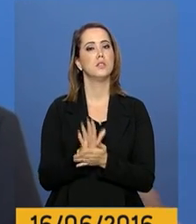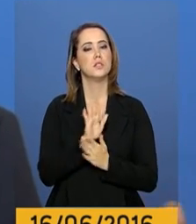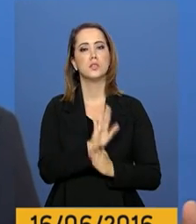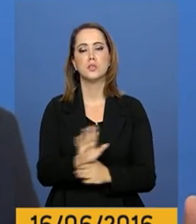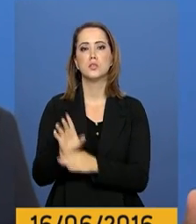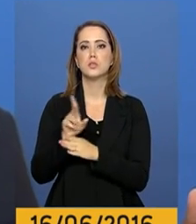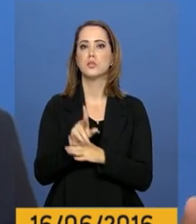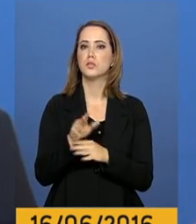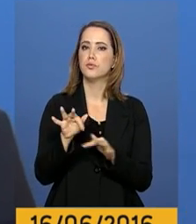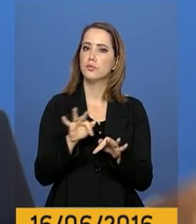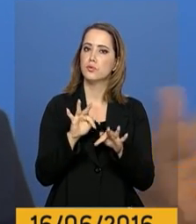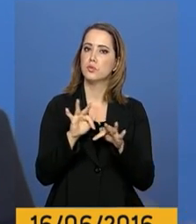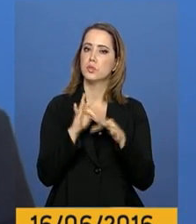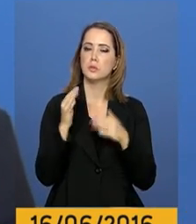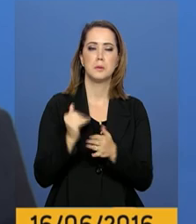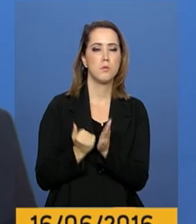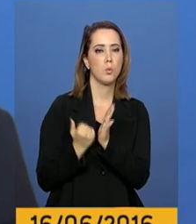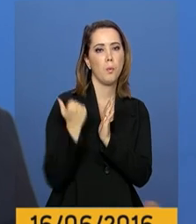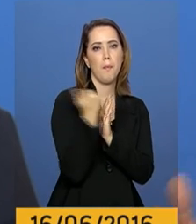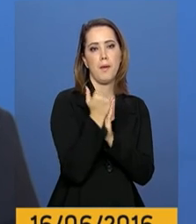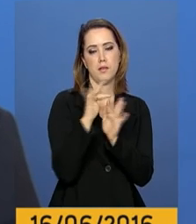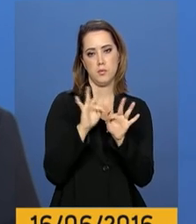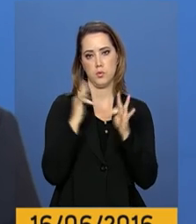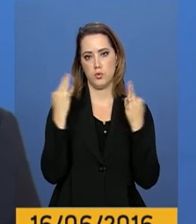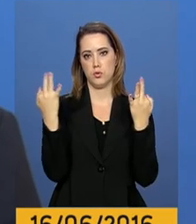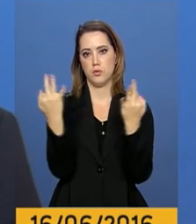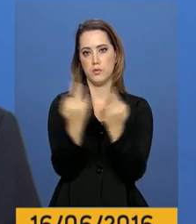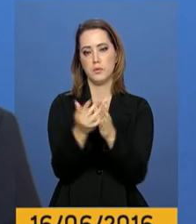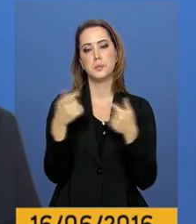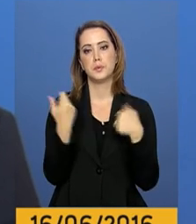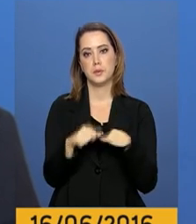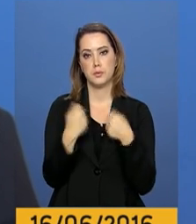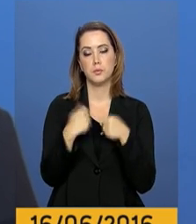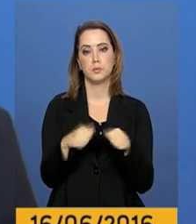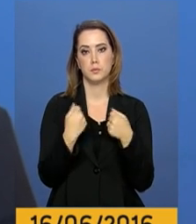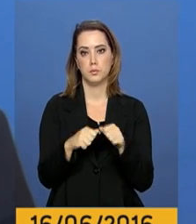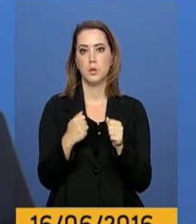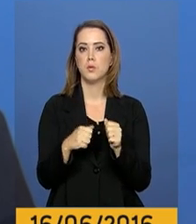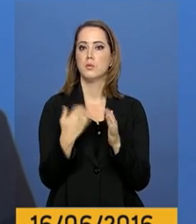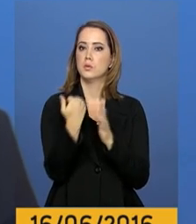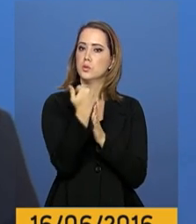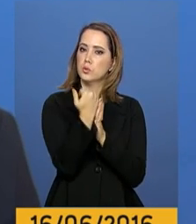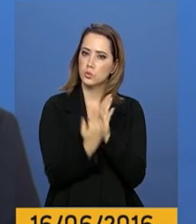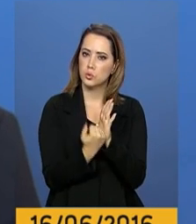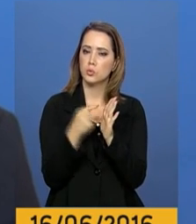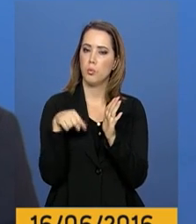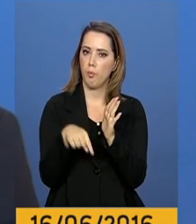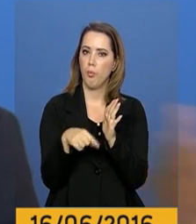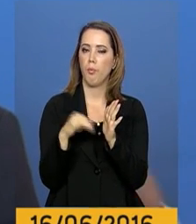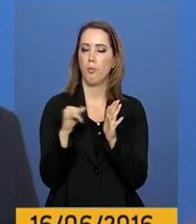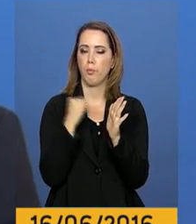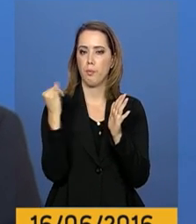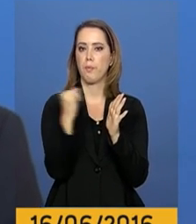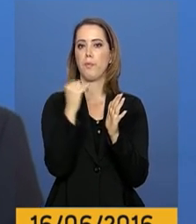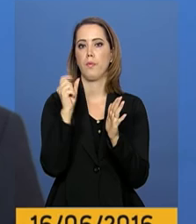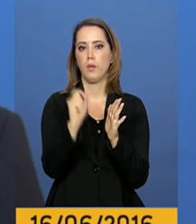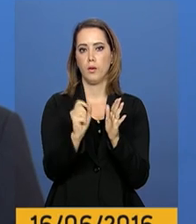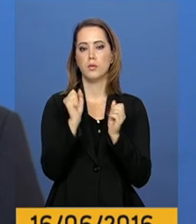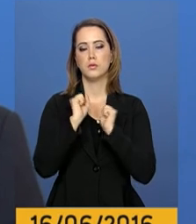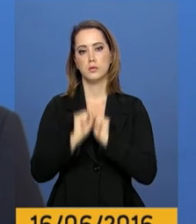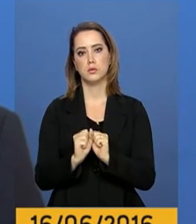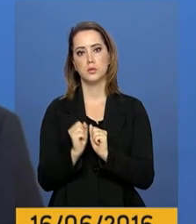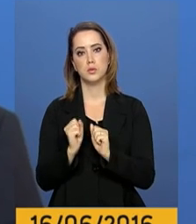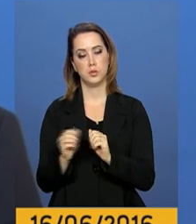a necessidade do máximo de famílias necessitadas de um projeto, de um programa como o FIES, que permita um